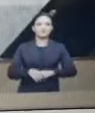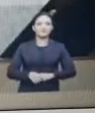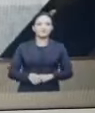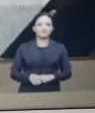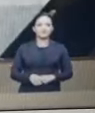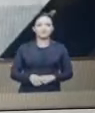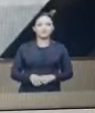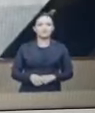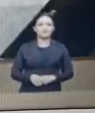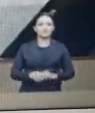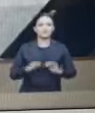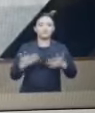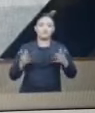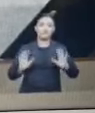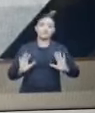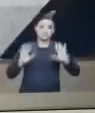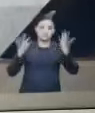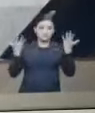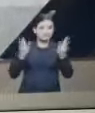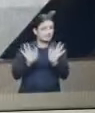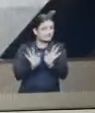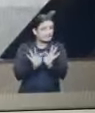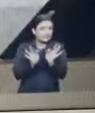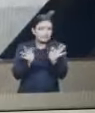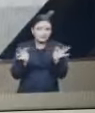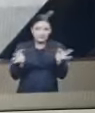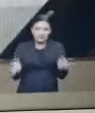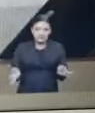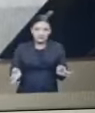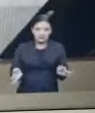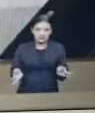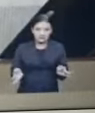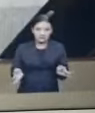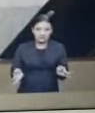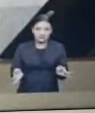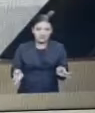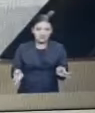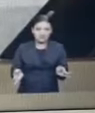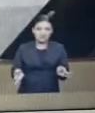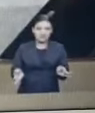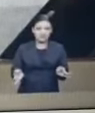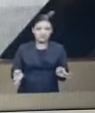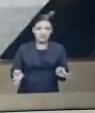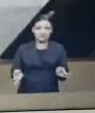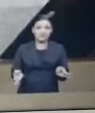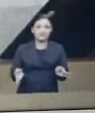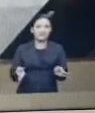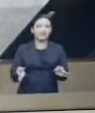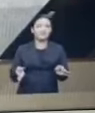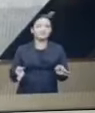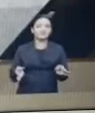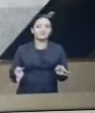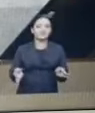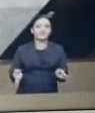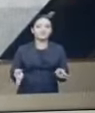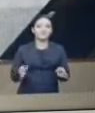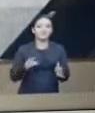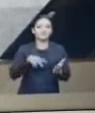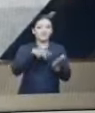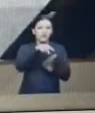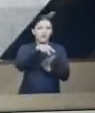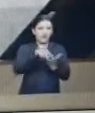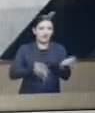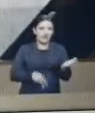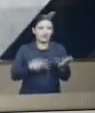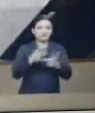a cerimônia é extremamente singela, ela implica apenas na leitura dos atos protocolares